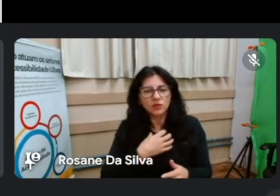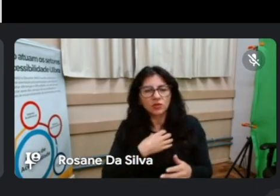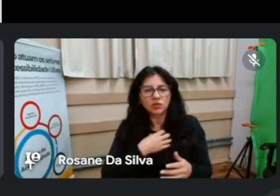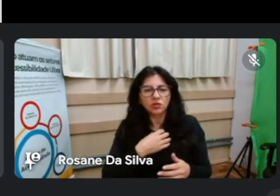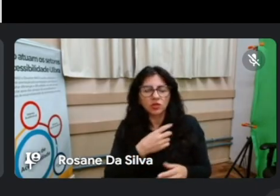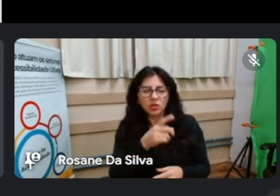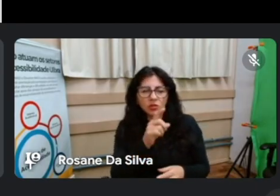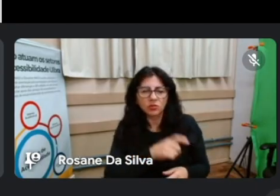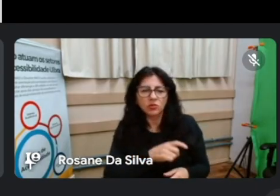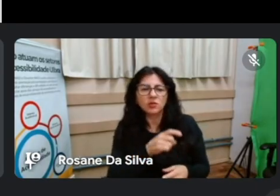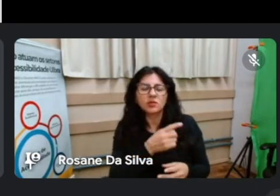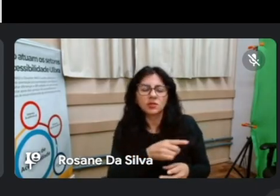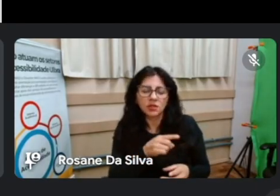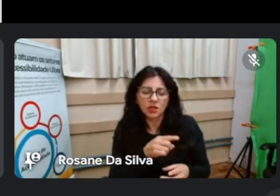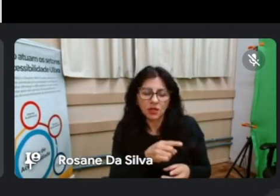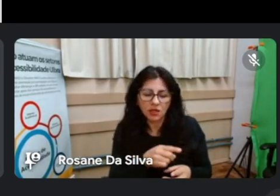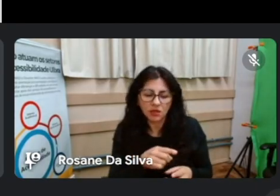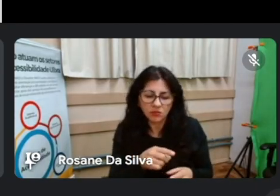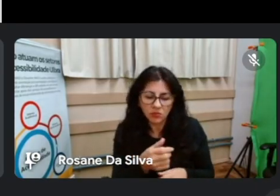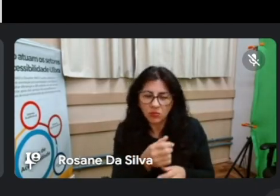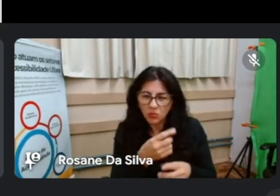sindemia de covid-19